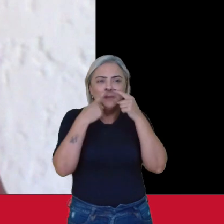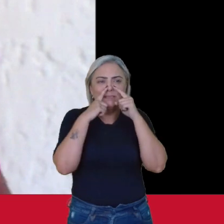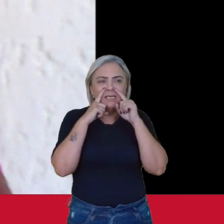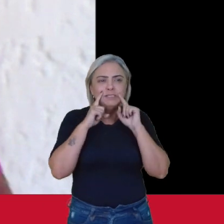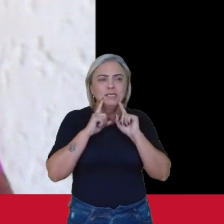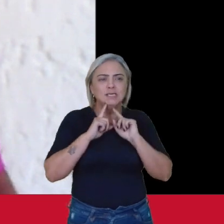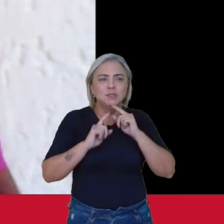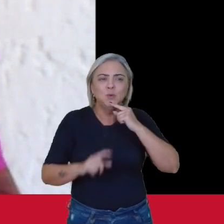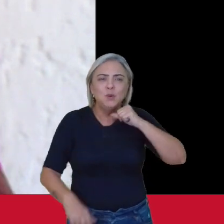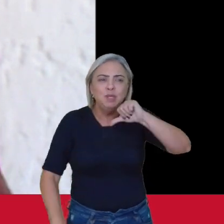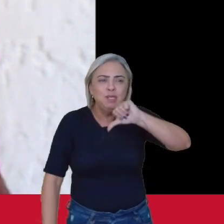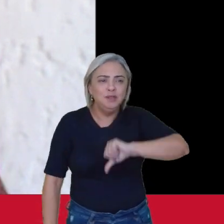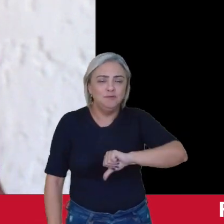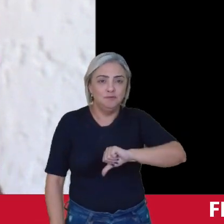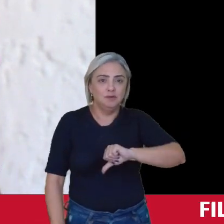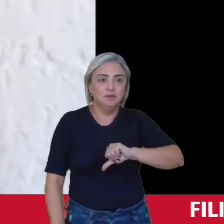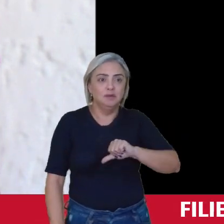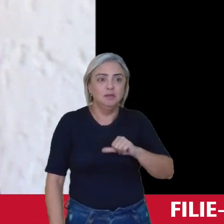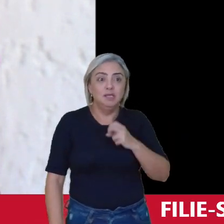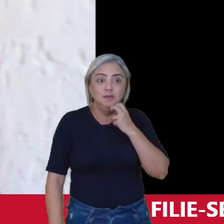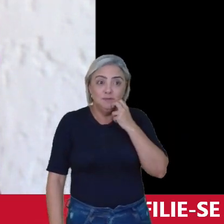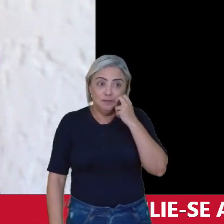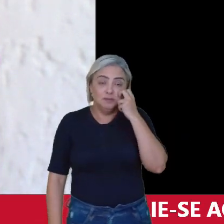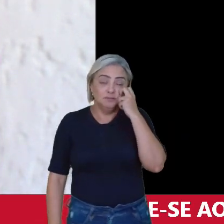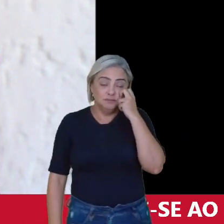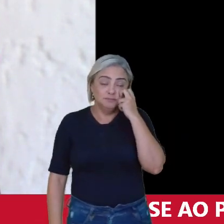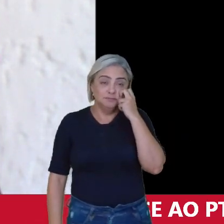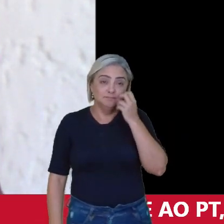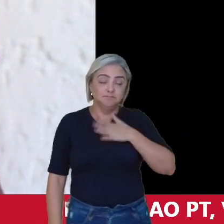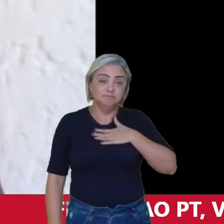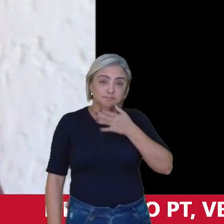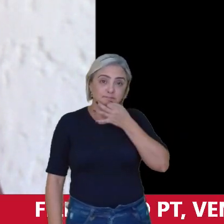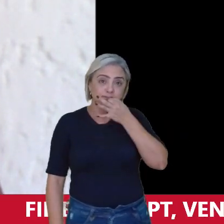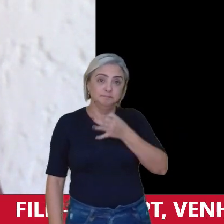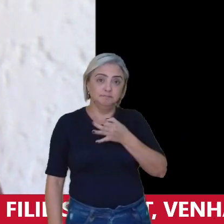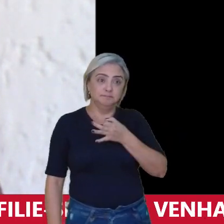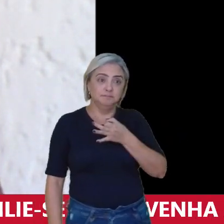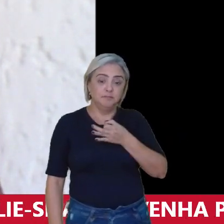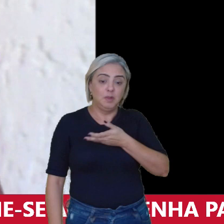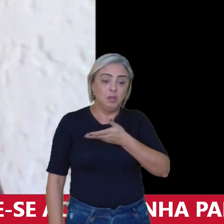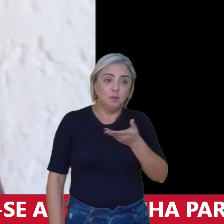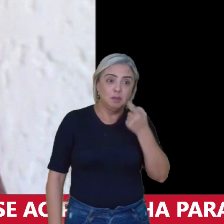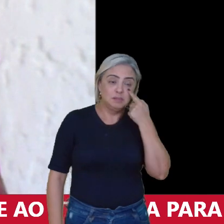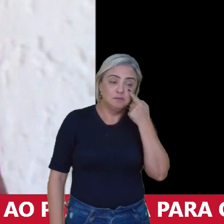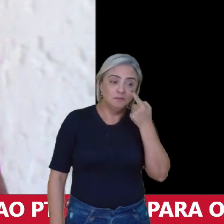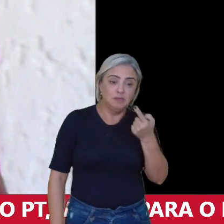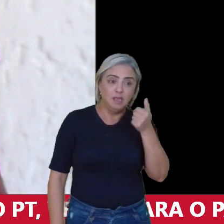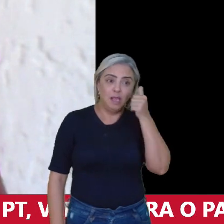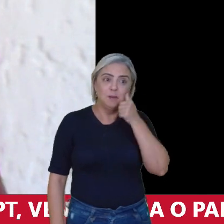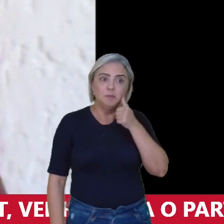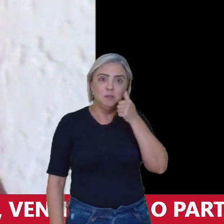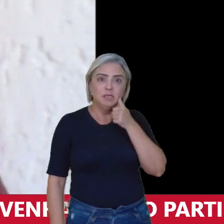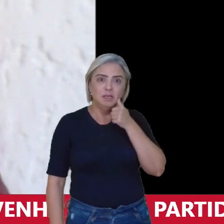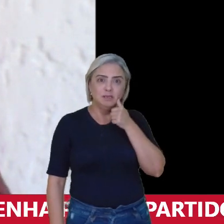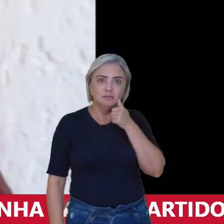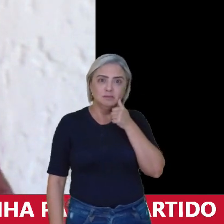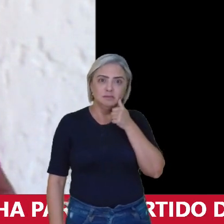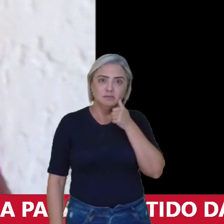desastrosa, inclusive vergonhosa, na minha opinião. Quando você vê que as mulheres